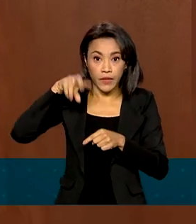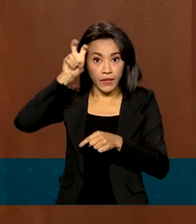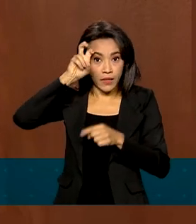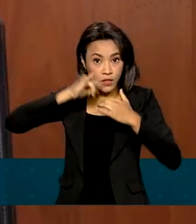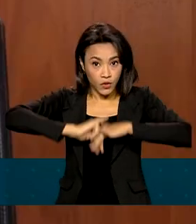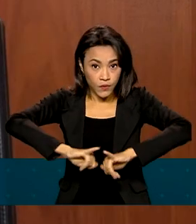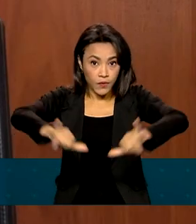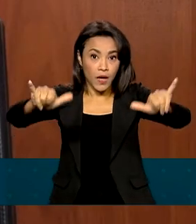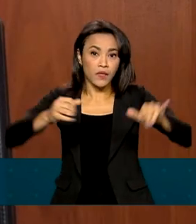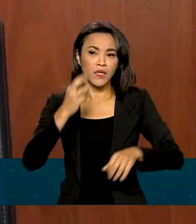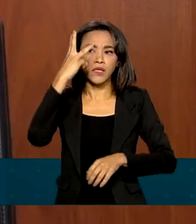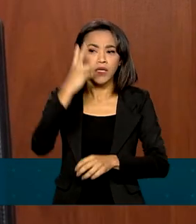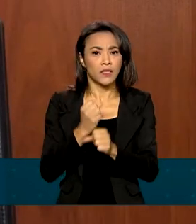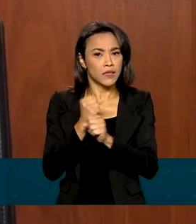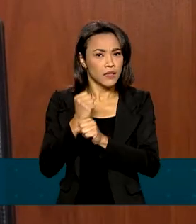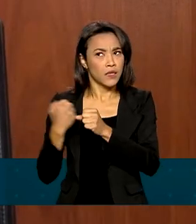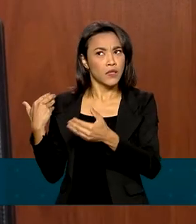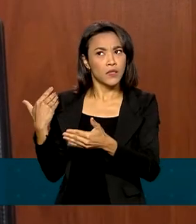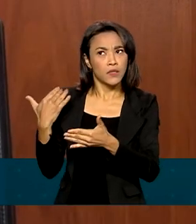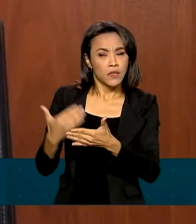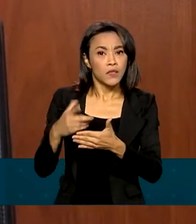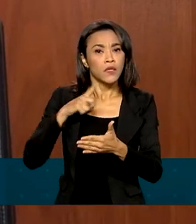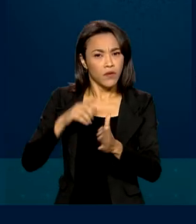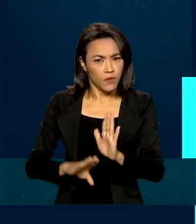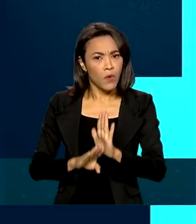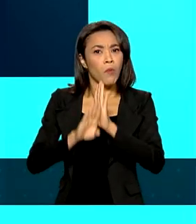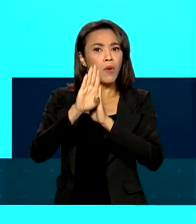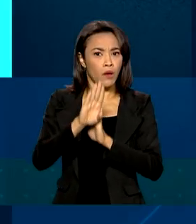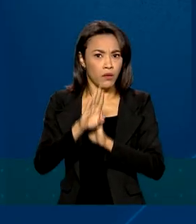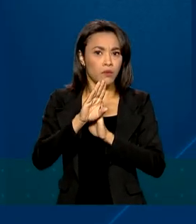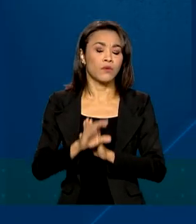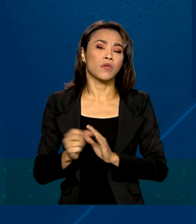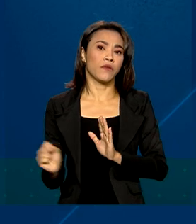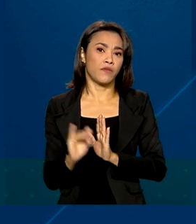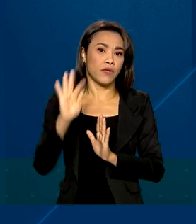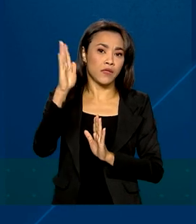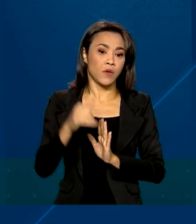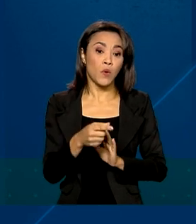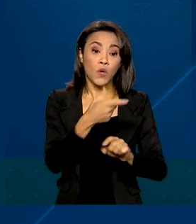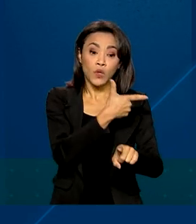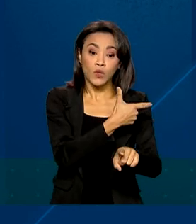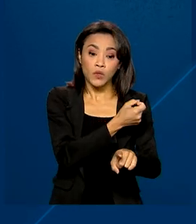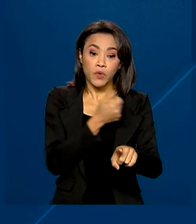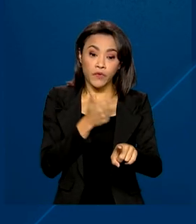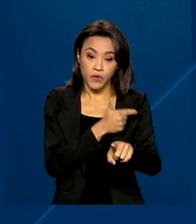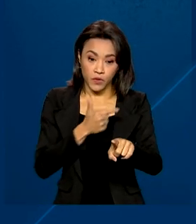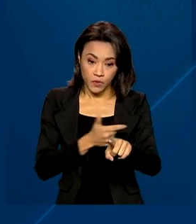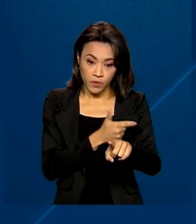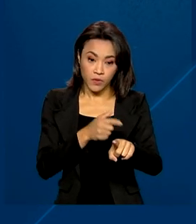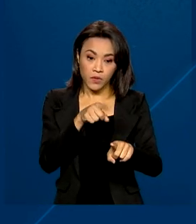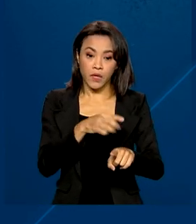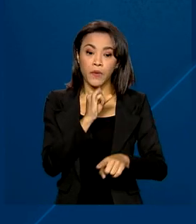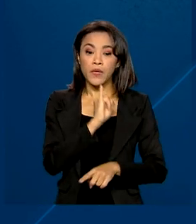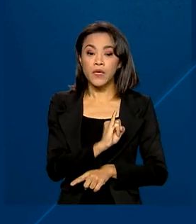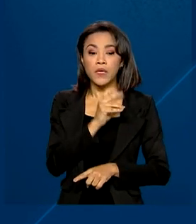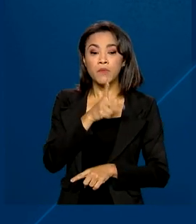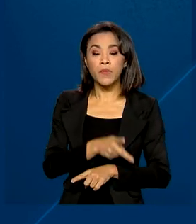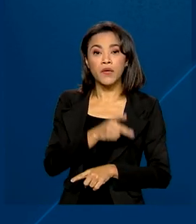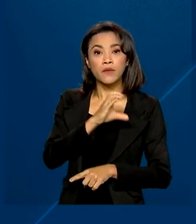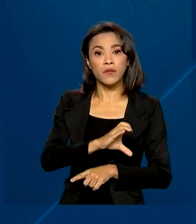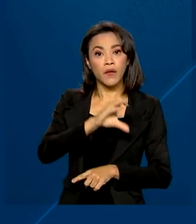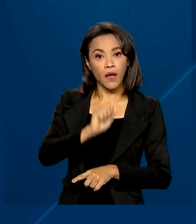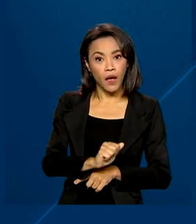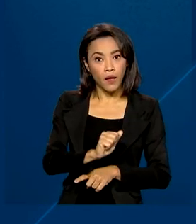próximos três anos houve aumento das projeções de inflação em 2022 o IPCA índice Nacional de preços